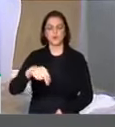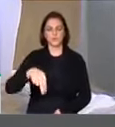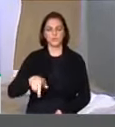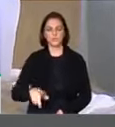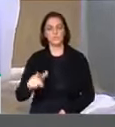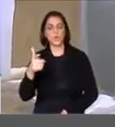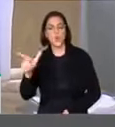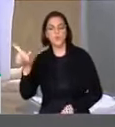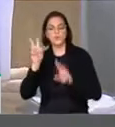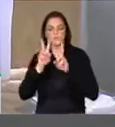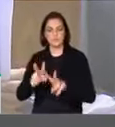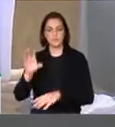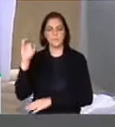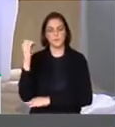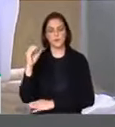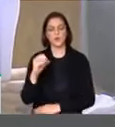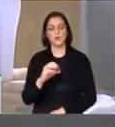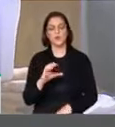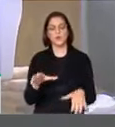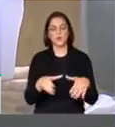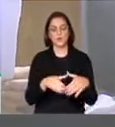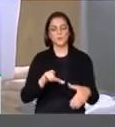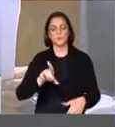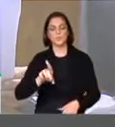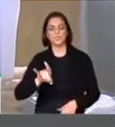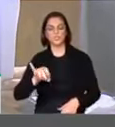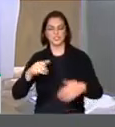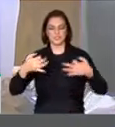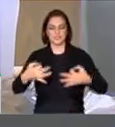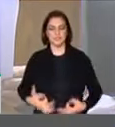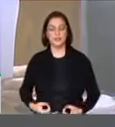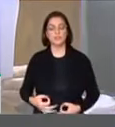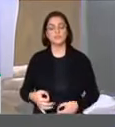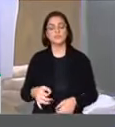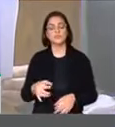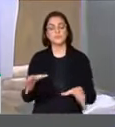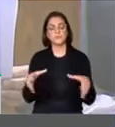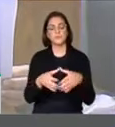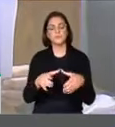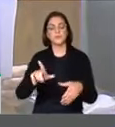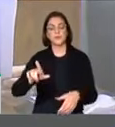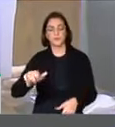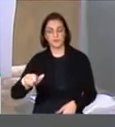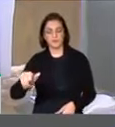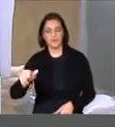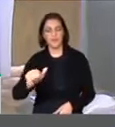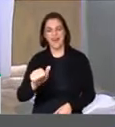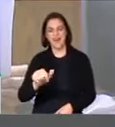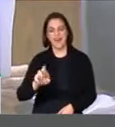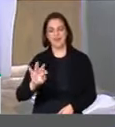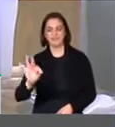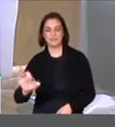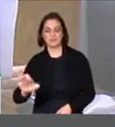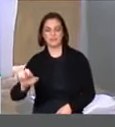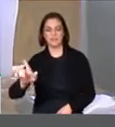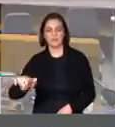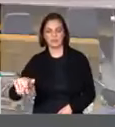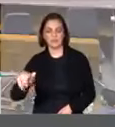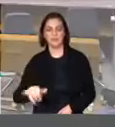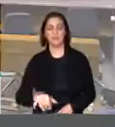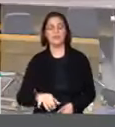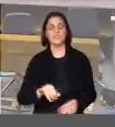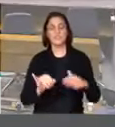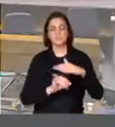Outra Visão Porto Alegre, Grupo Dignidade, Articulação Brasileira de Gays, Arte Gay, IBDFAN,